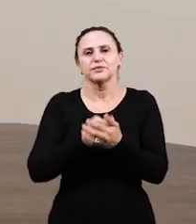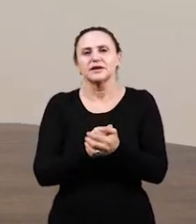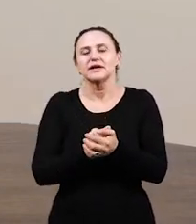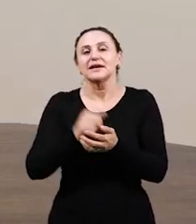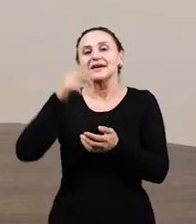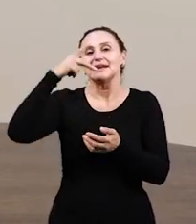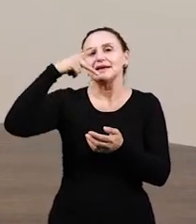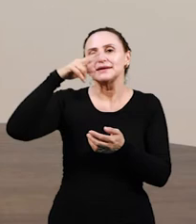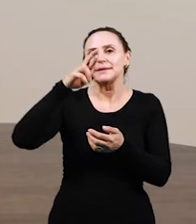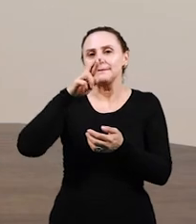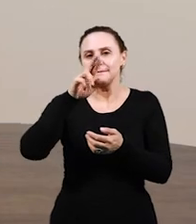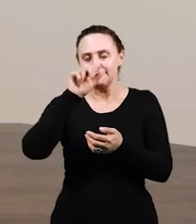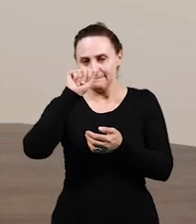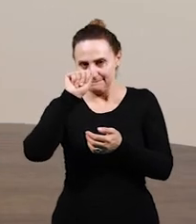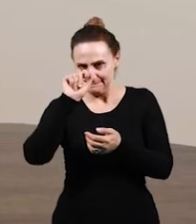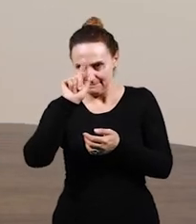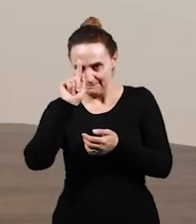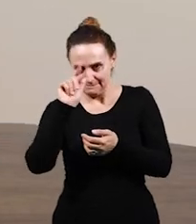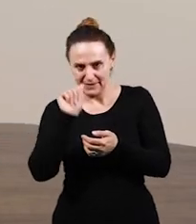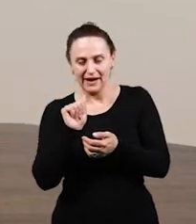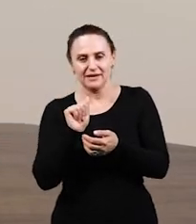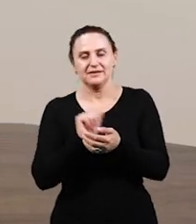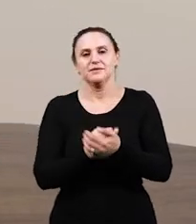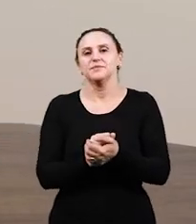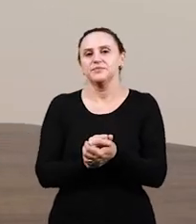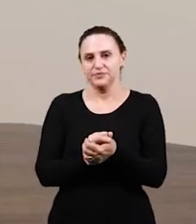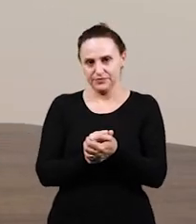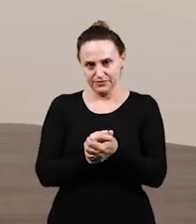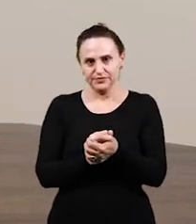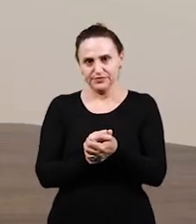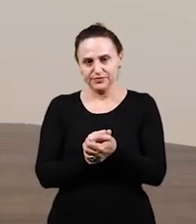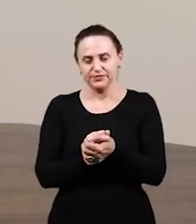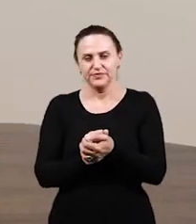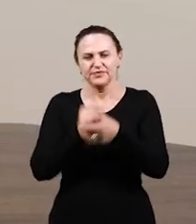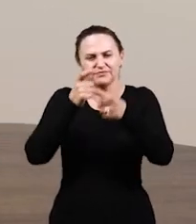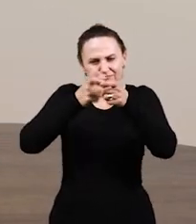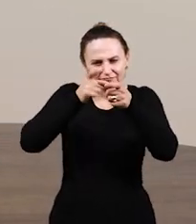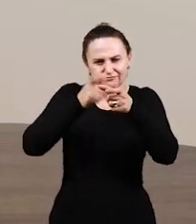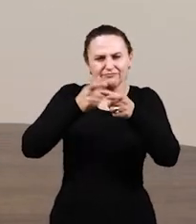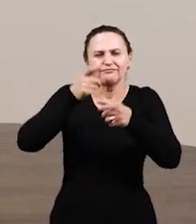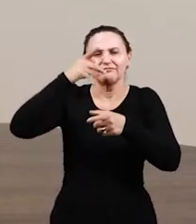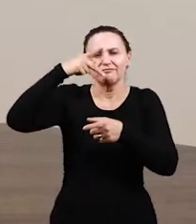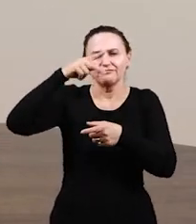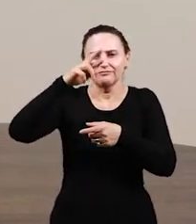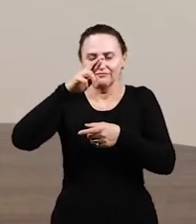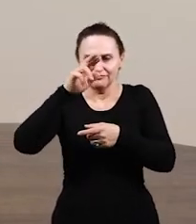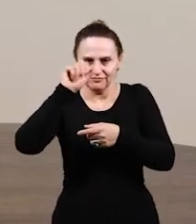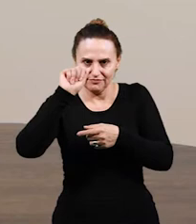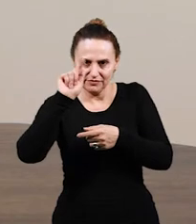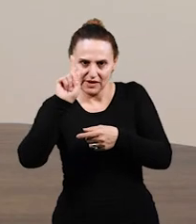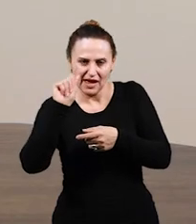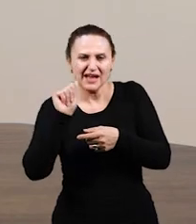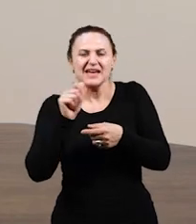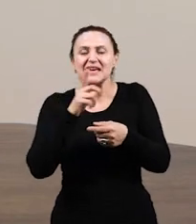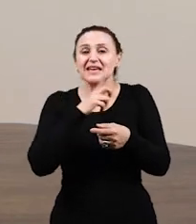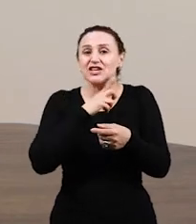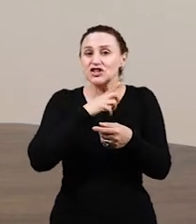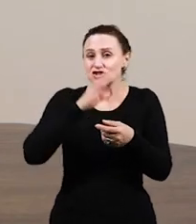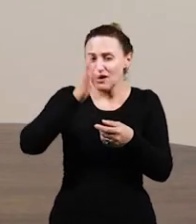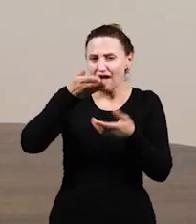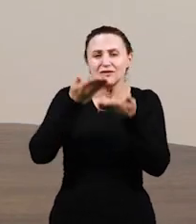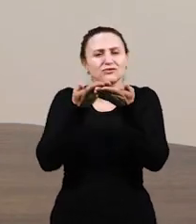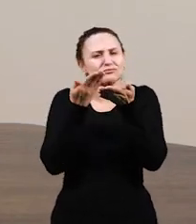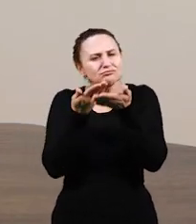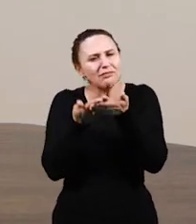trago e a corrupção porque eu sei que vocês conhecem lá do do ensino médio toda essa teoria né e é uma teoria